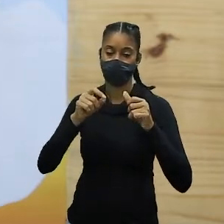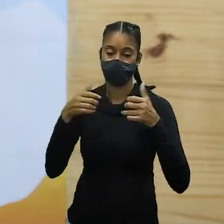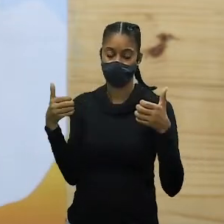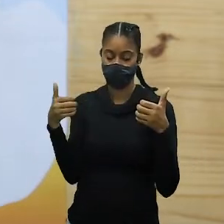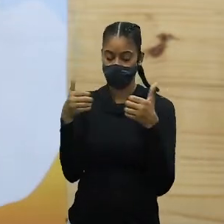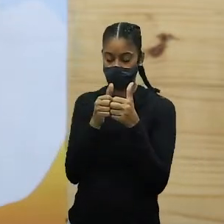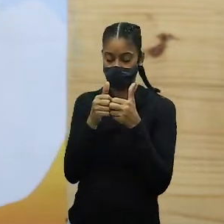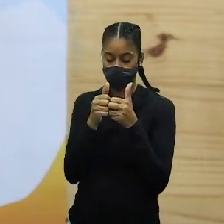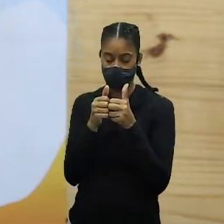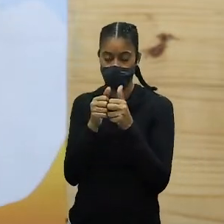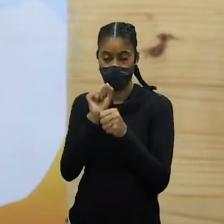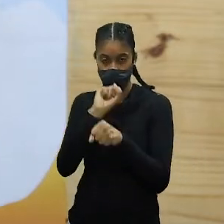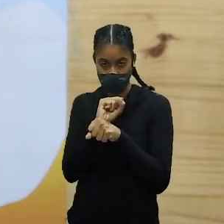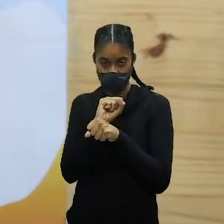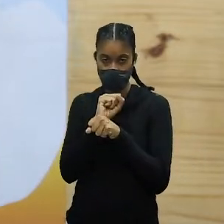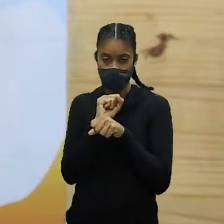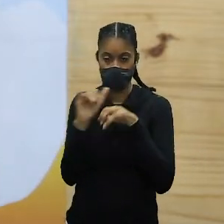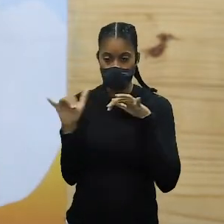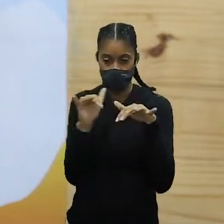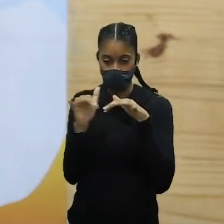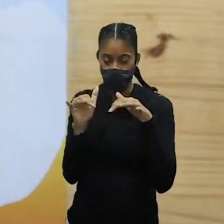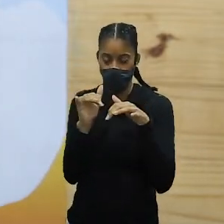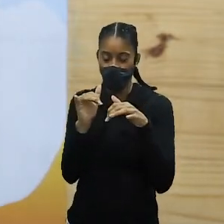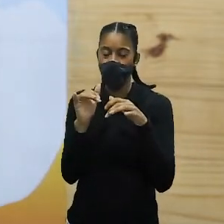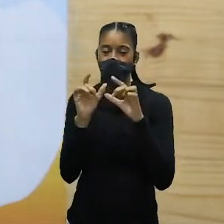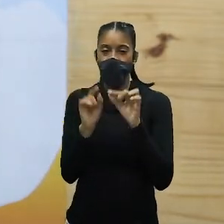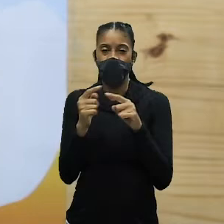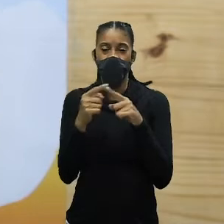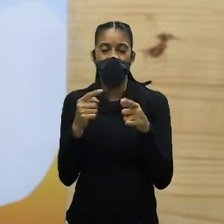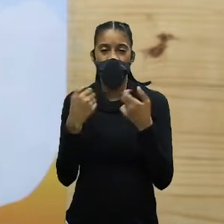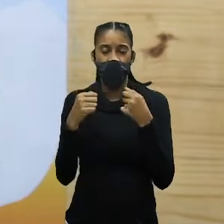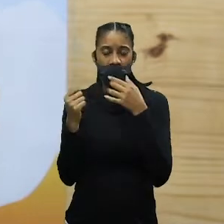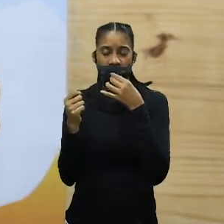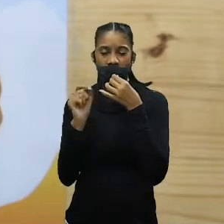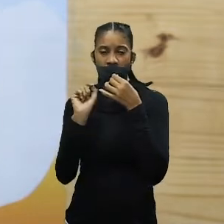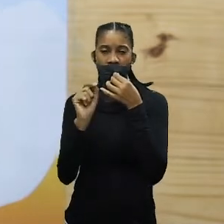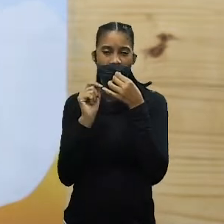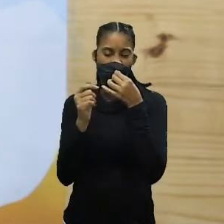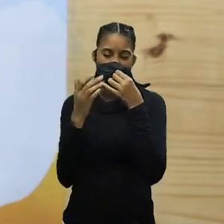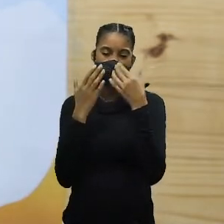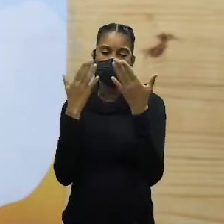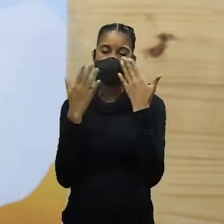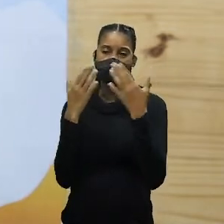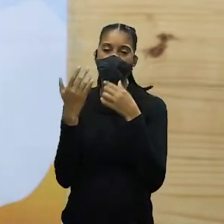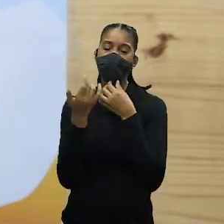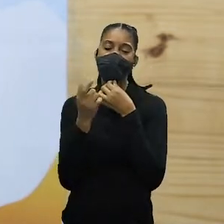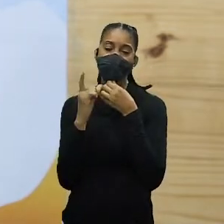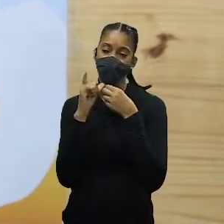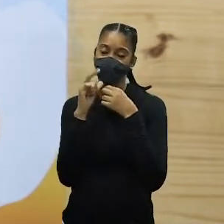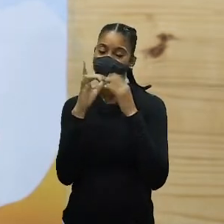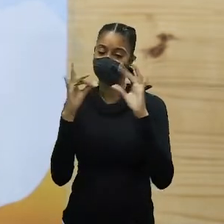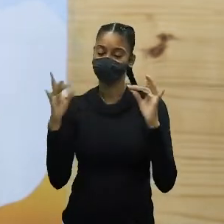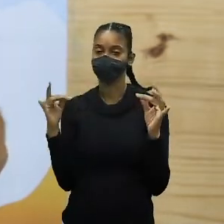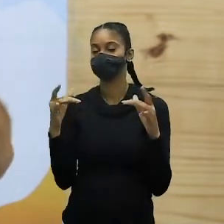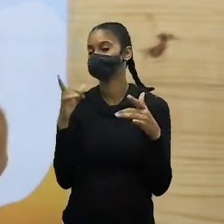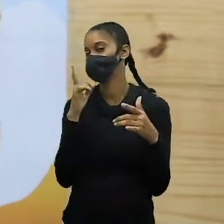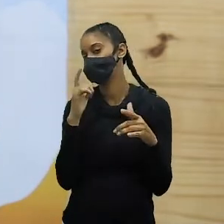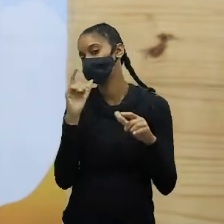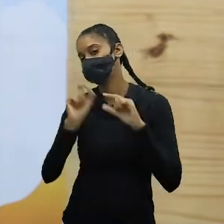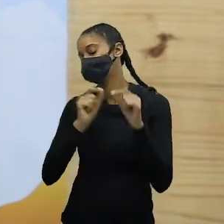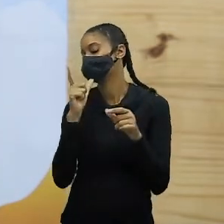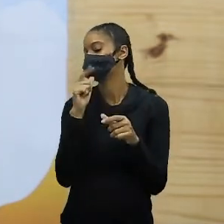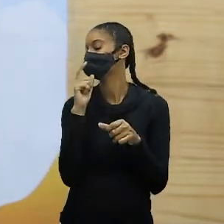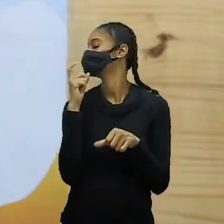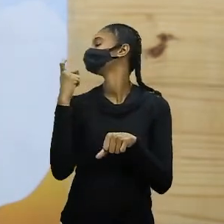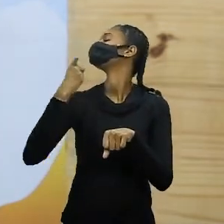uma movimentação aqui ou acolá, uma vibraçãozinha? Tem, mas comparado à movimentação do líquido, a água sólida, as